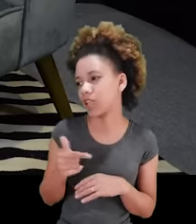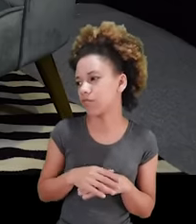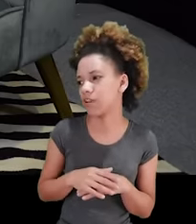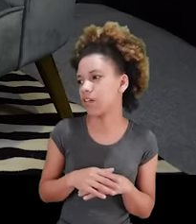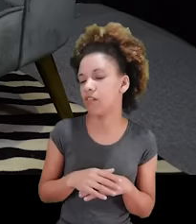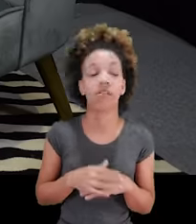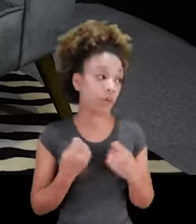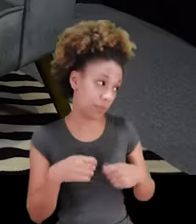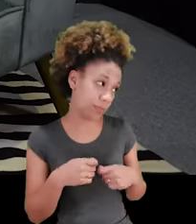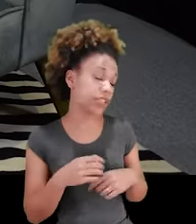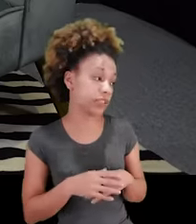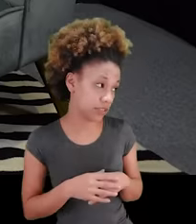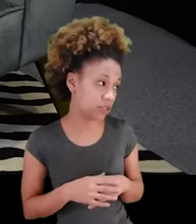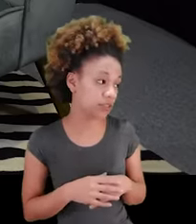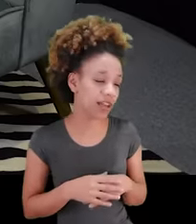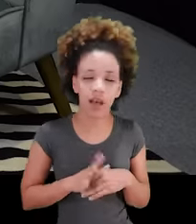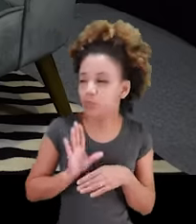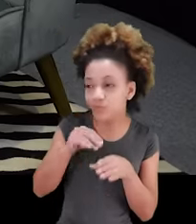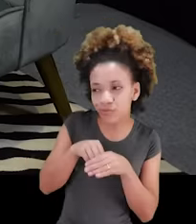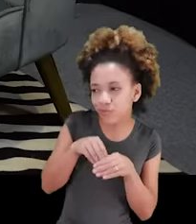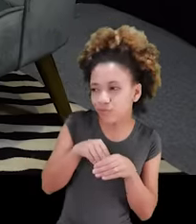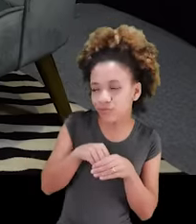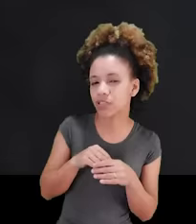Vocês precisam disso. É muito interno.